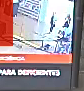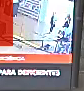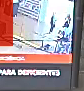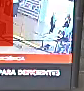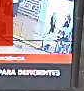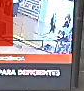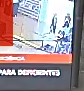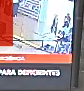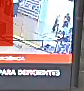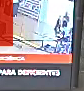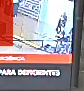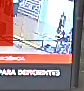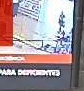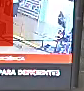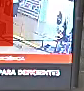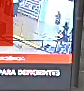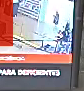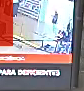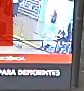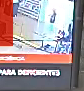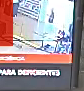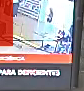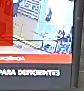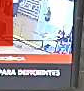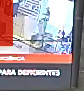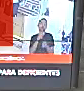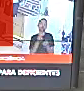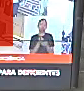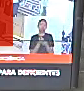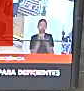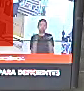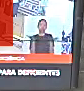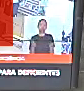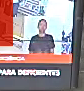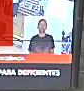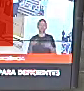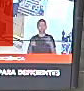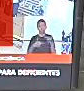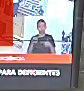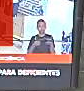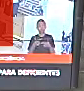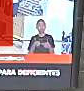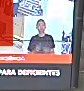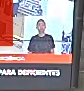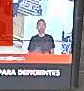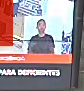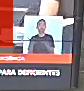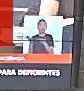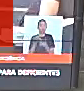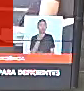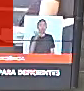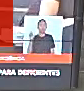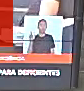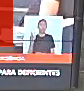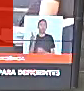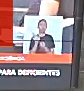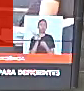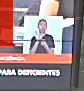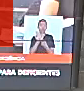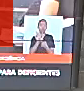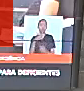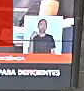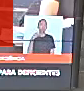Deus quiser. Vamos trabalhar para isso. Eu quero passar a palavra aqui a um outro membro da nossa comissão, o deputado